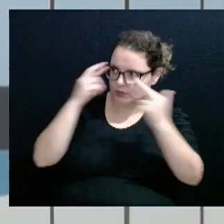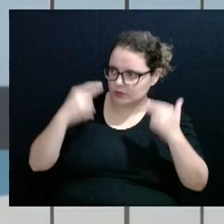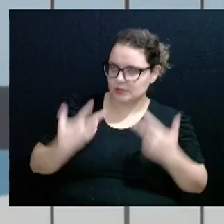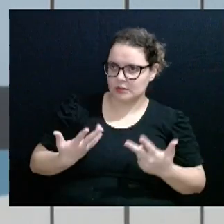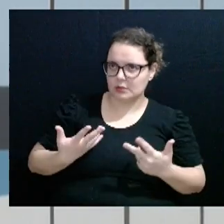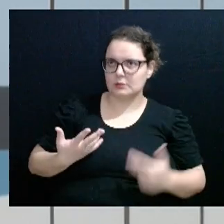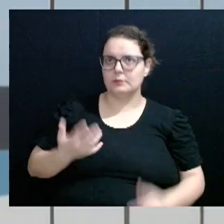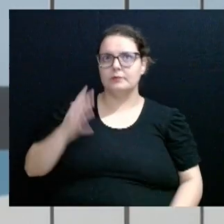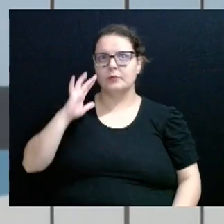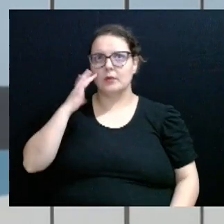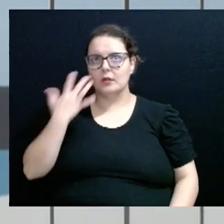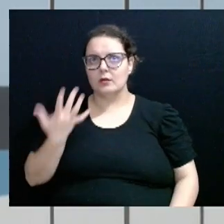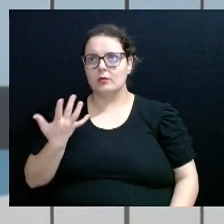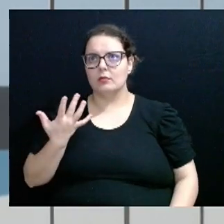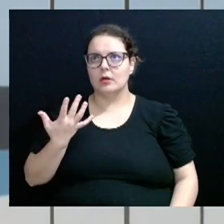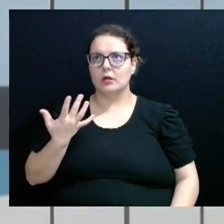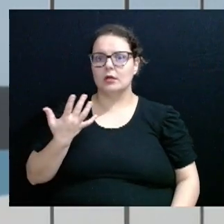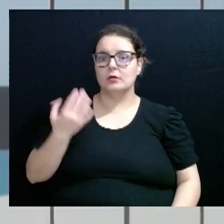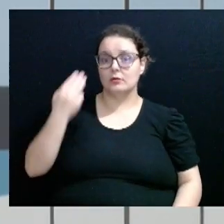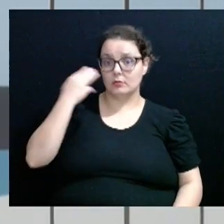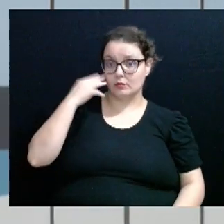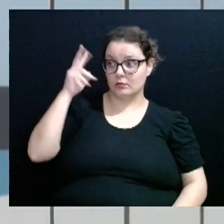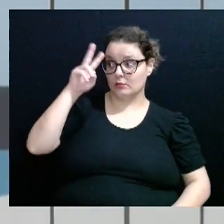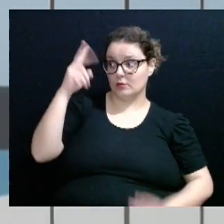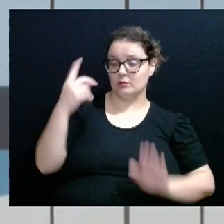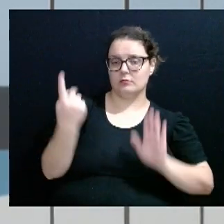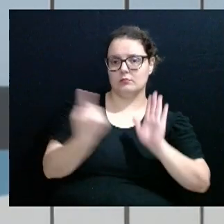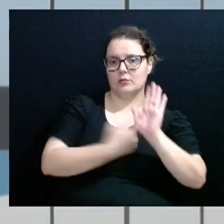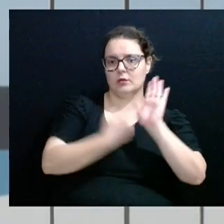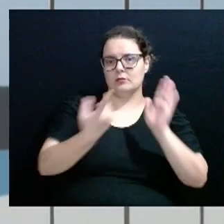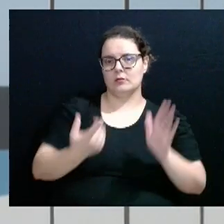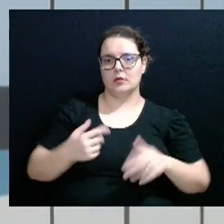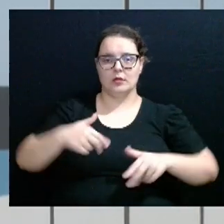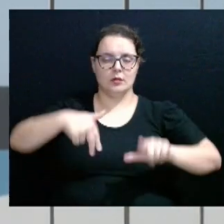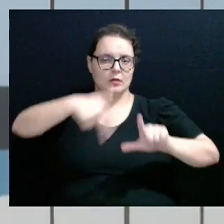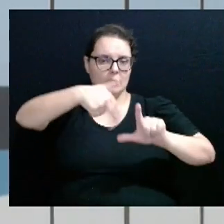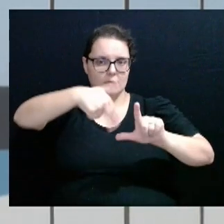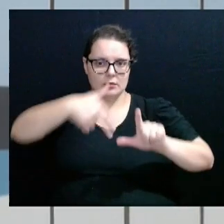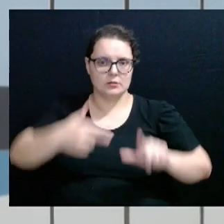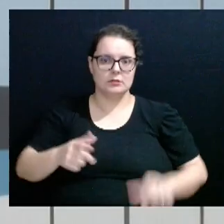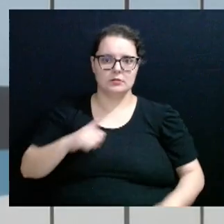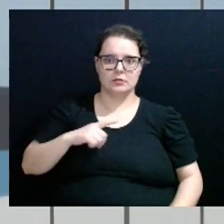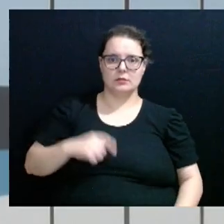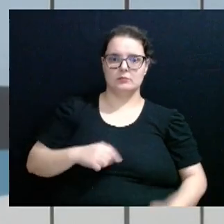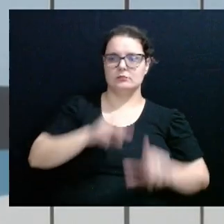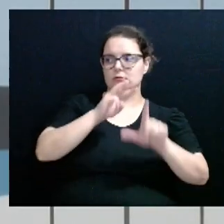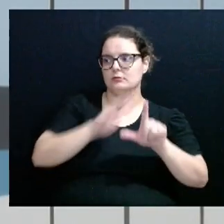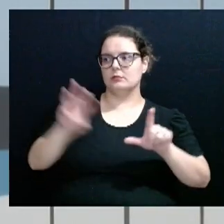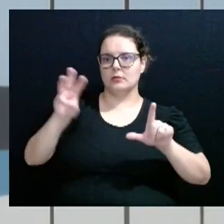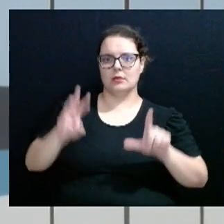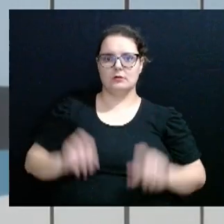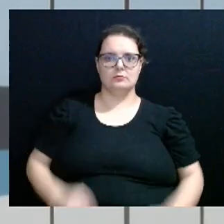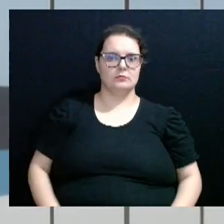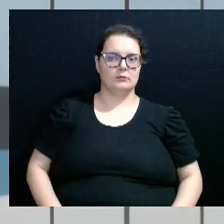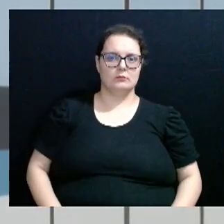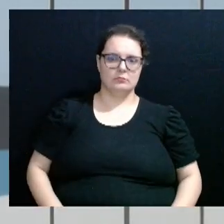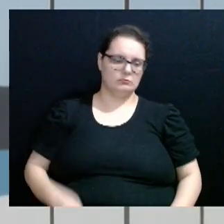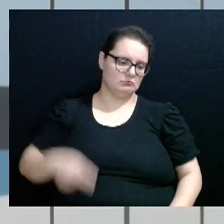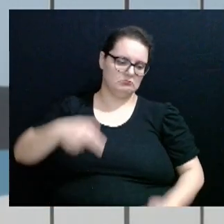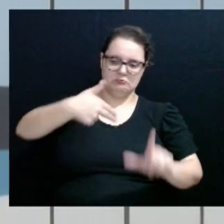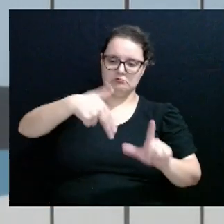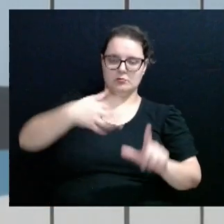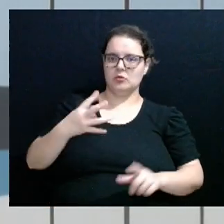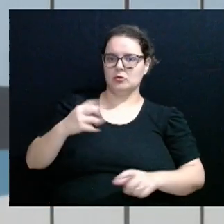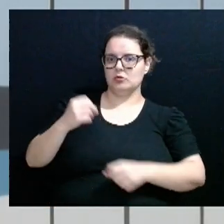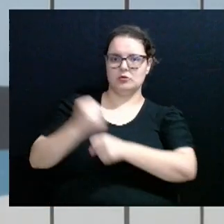como memória histórica, né? As novelas, hoje você tem um streaming que você consegue colocar novelas de 40, 70